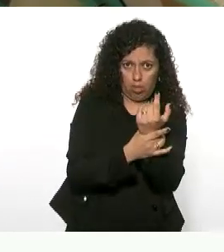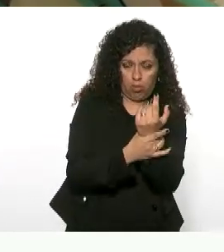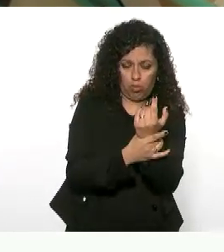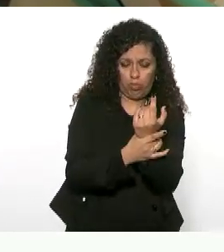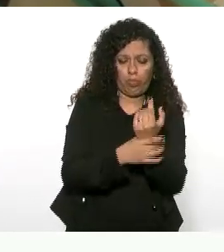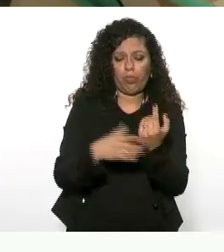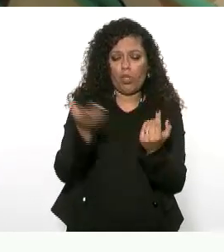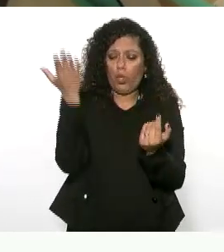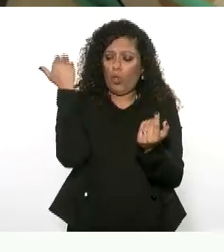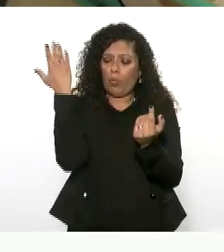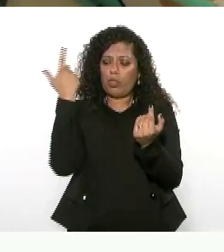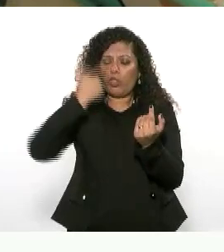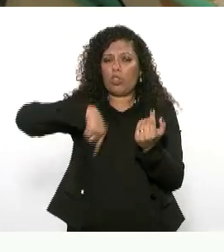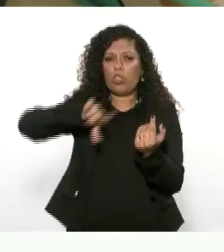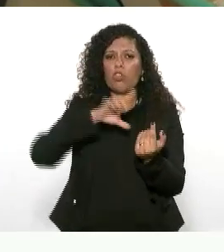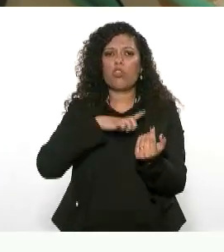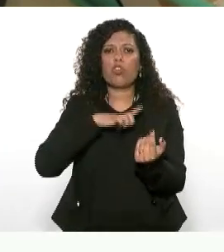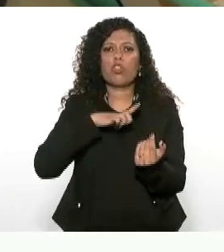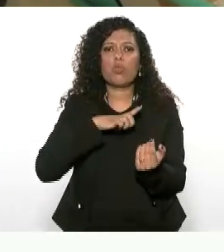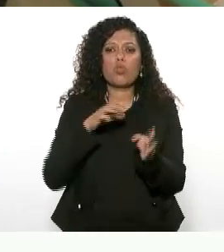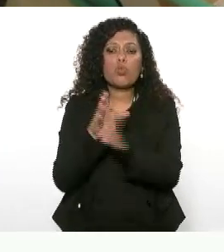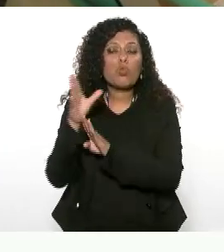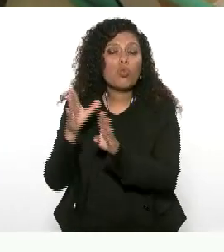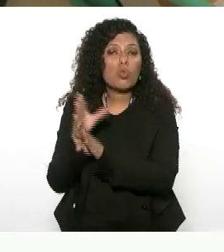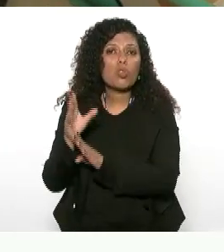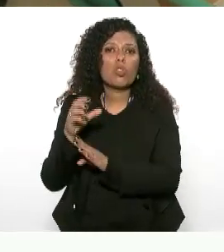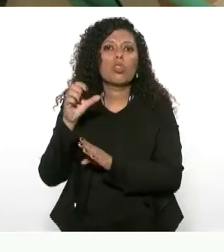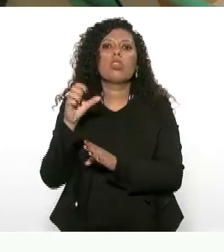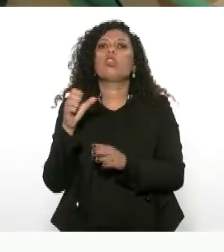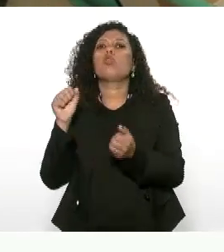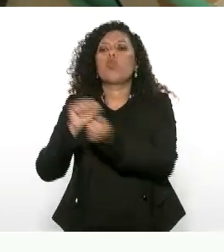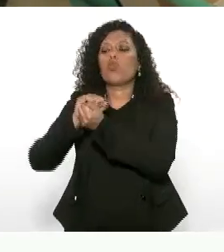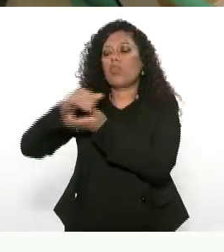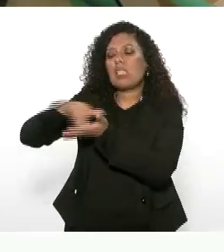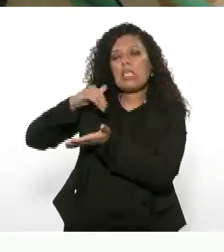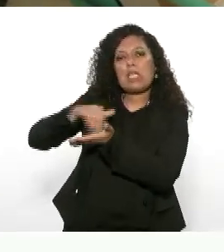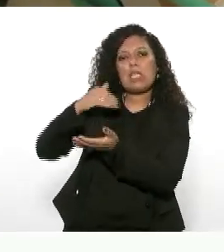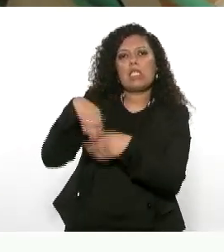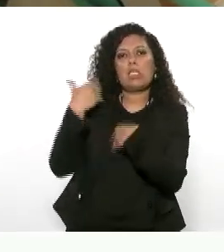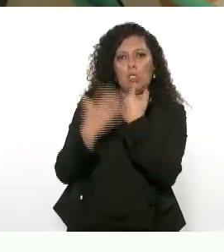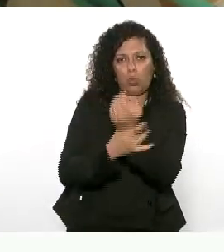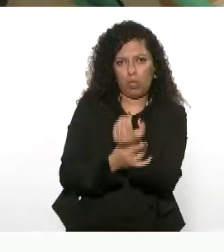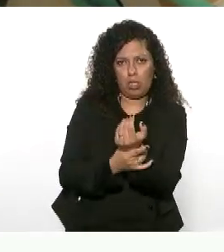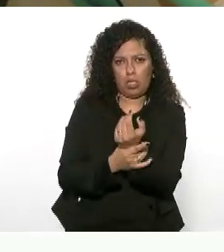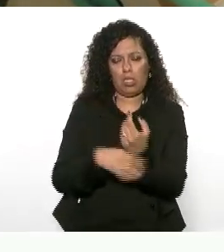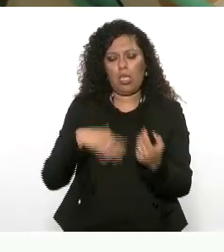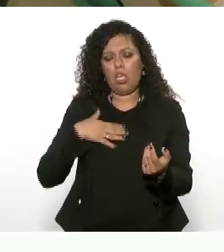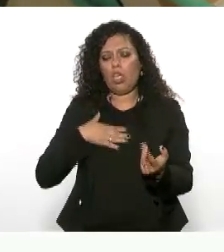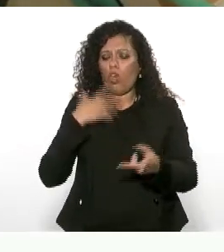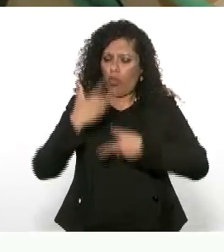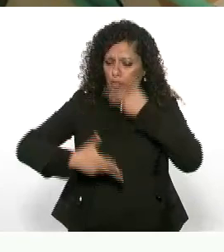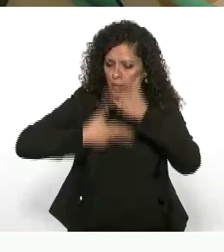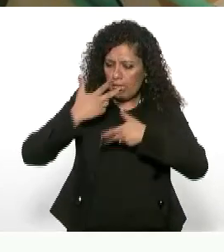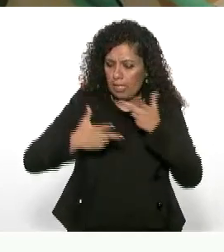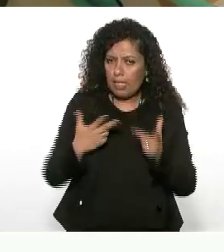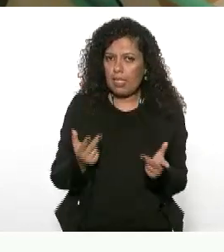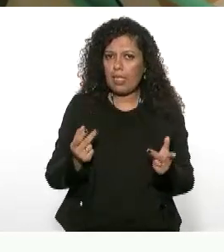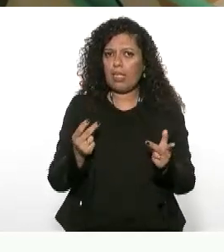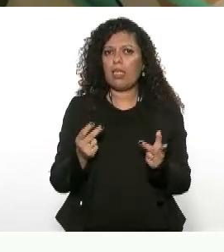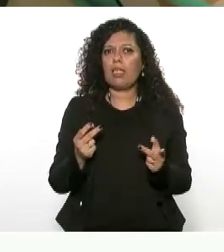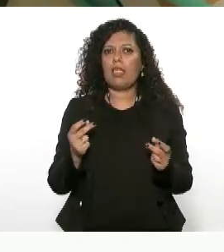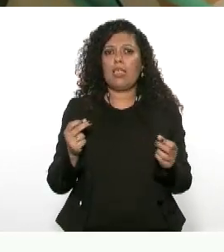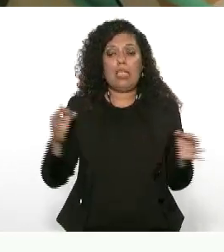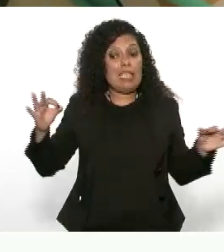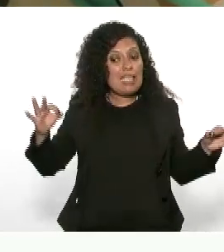CONSPERJ, que era um Conselho de Segurança Pública vinculado à Secretaria de Segurança. Eu defendo o fim da Secretaria